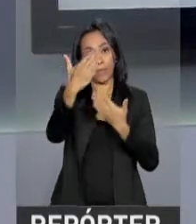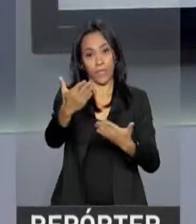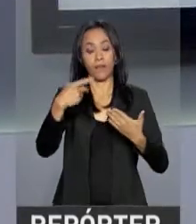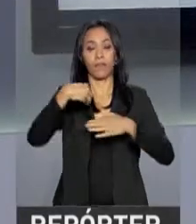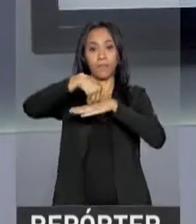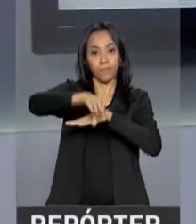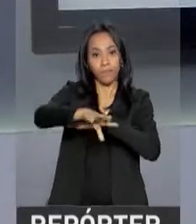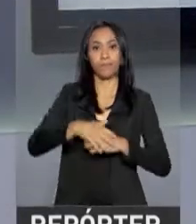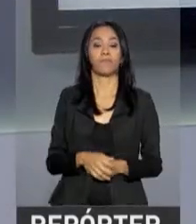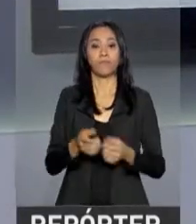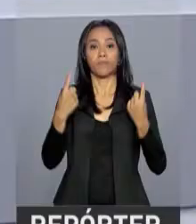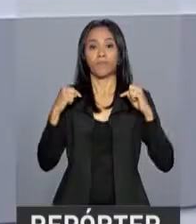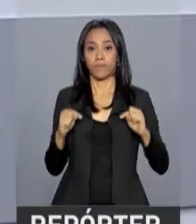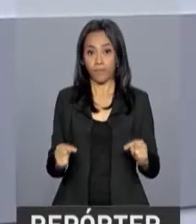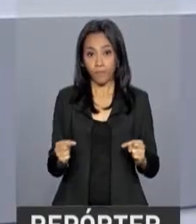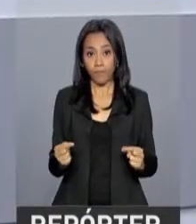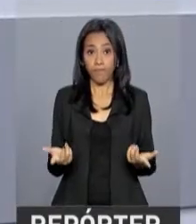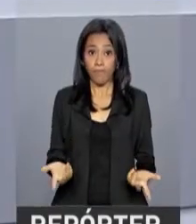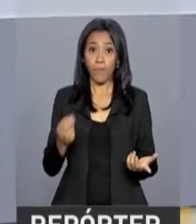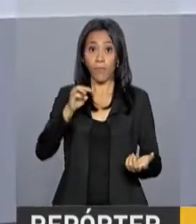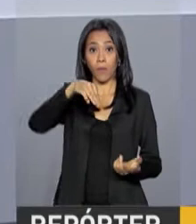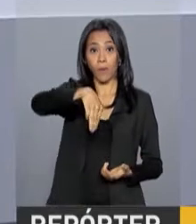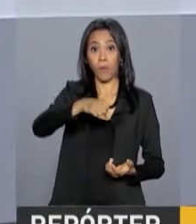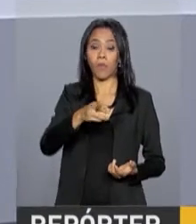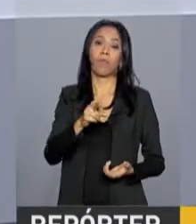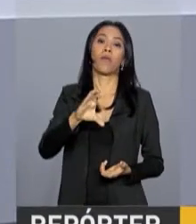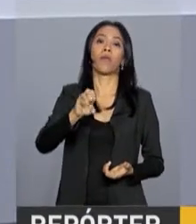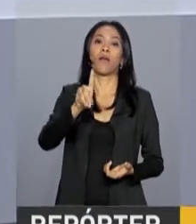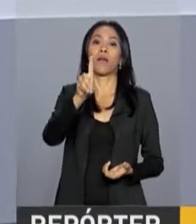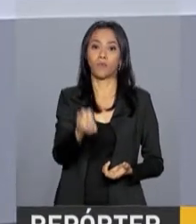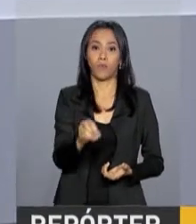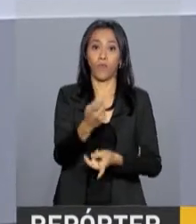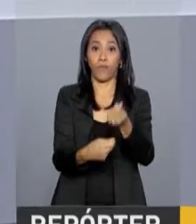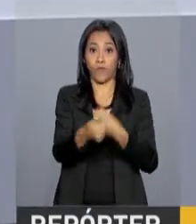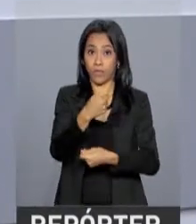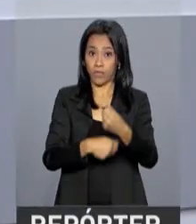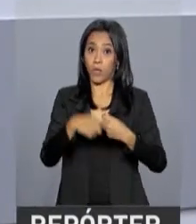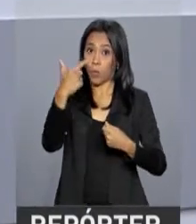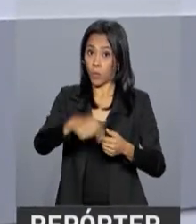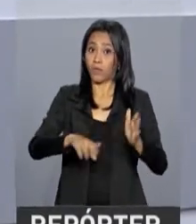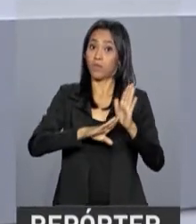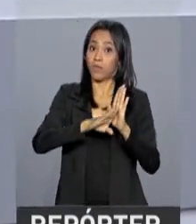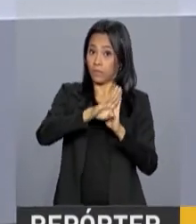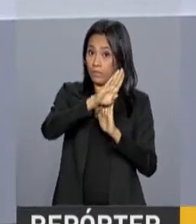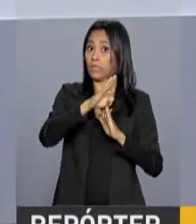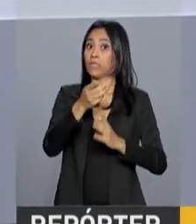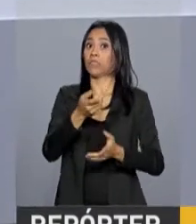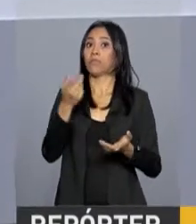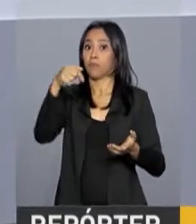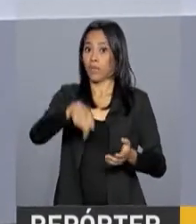nem pelas informações o mercado financeiro eleva mais uma vez a estimativa de crescimento da economia neste